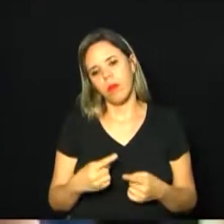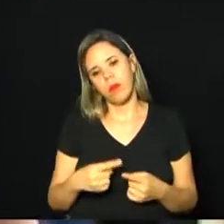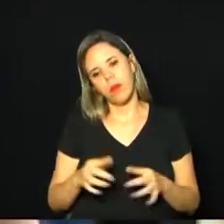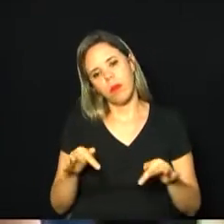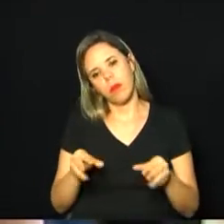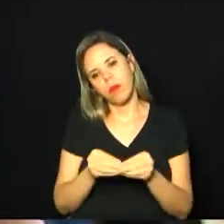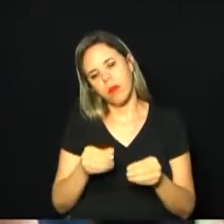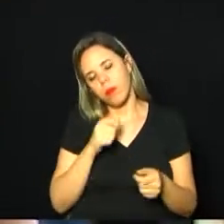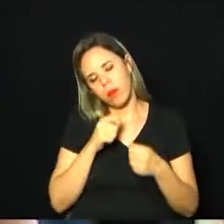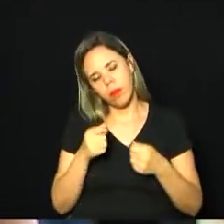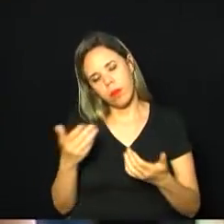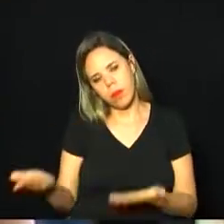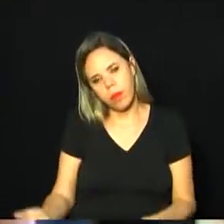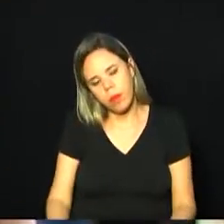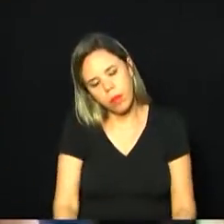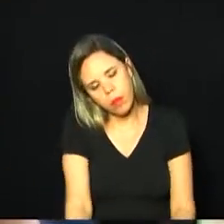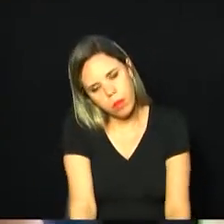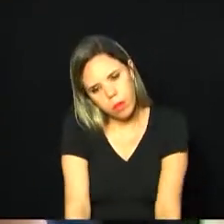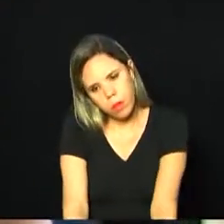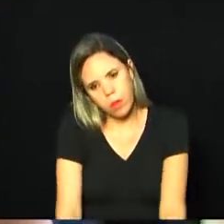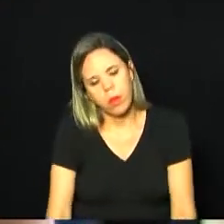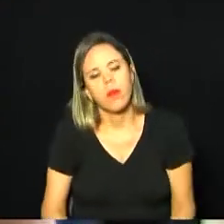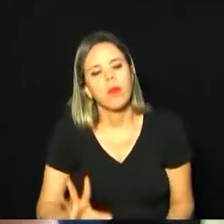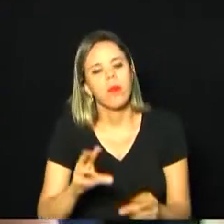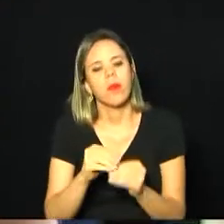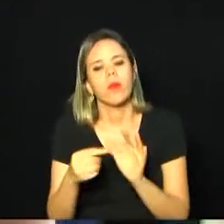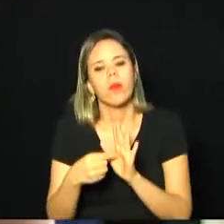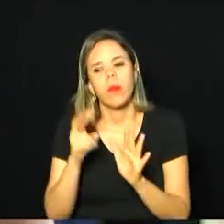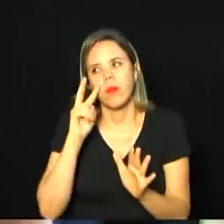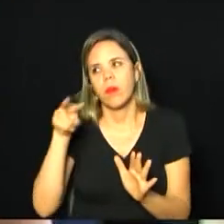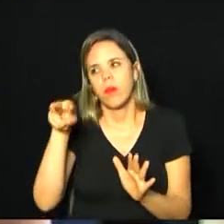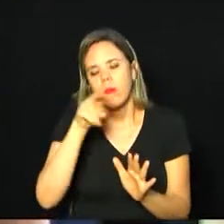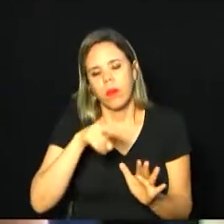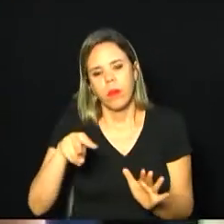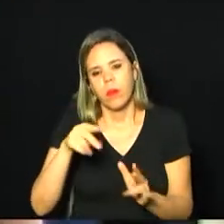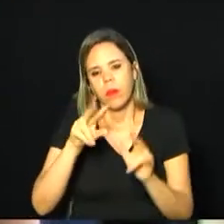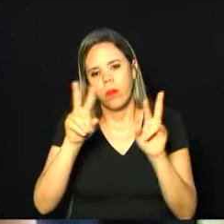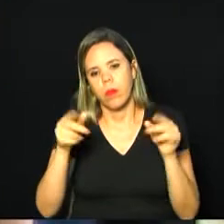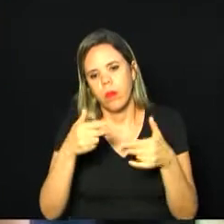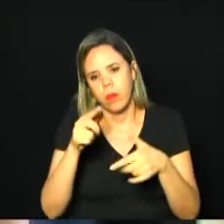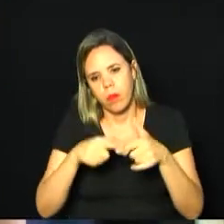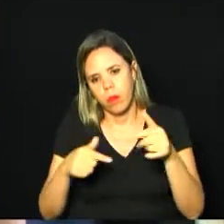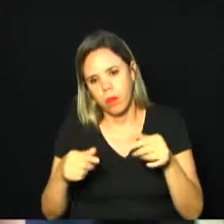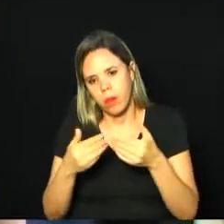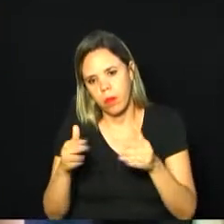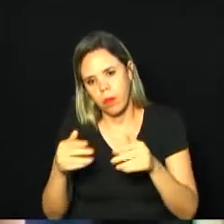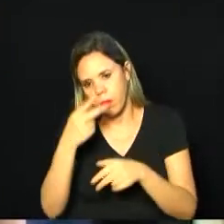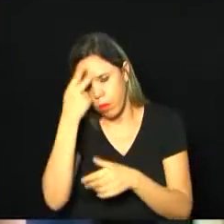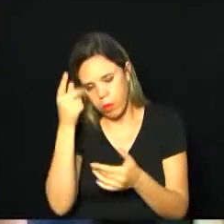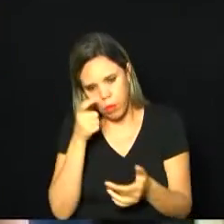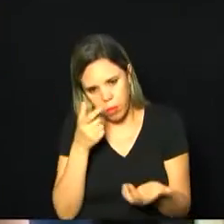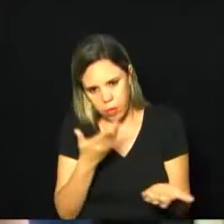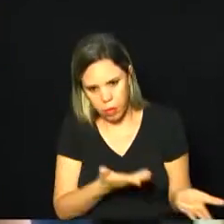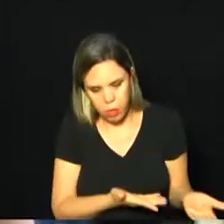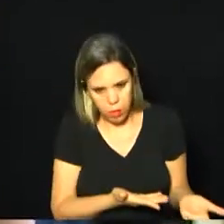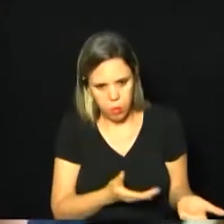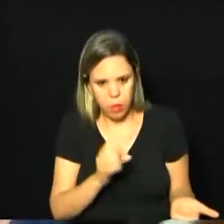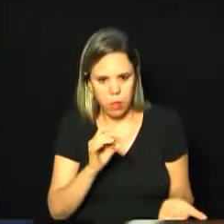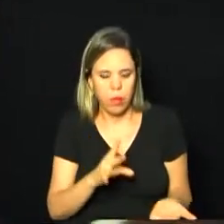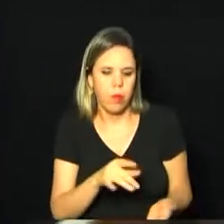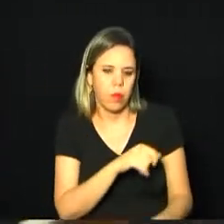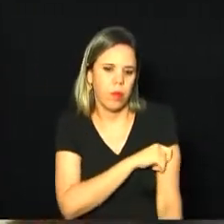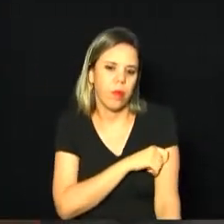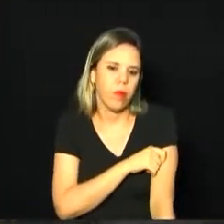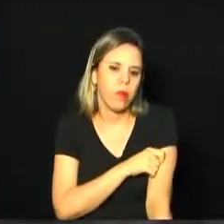finalizar Nossa entrevista isso tudo aqui que a gente tá vendo entre outros acervos são abertos à população ou somente